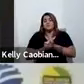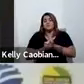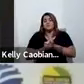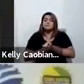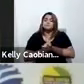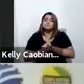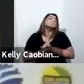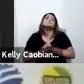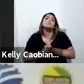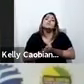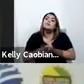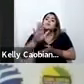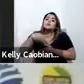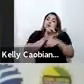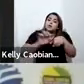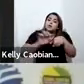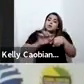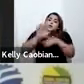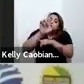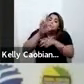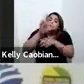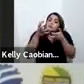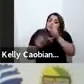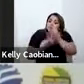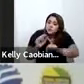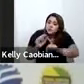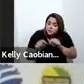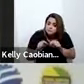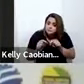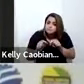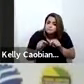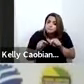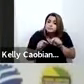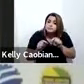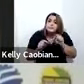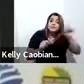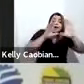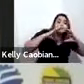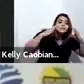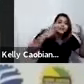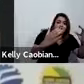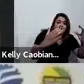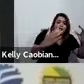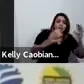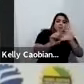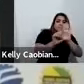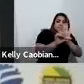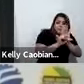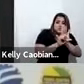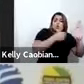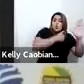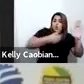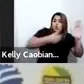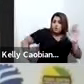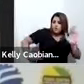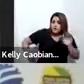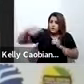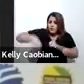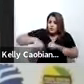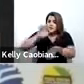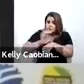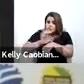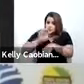aspecto aqui. A participação da Assembleia Legislativa e do Governo do Estado. Também foi um